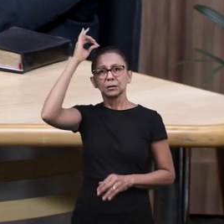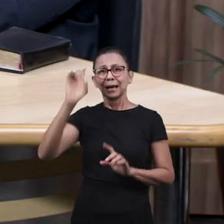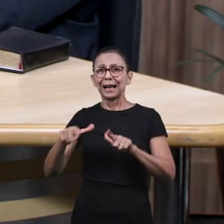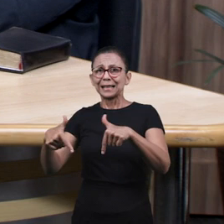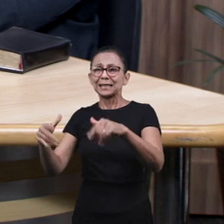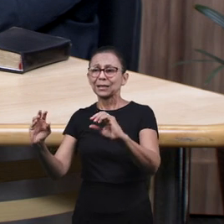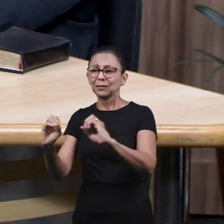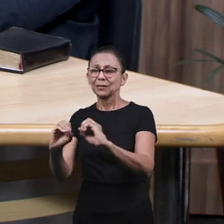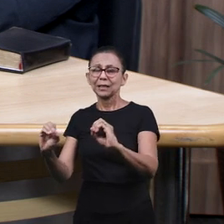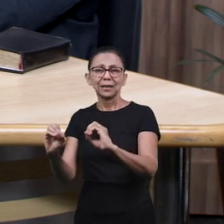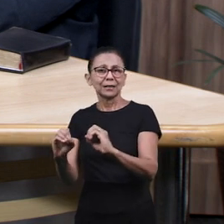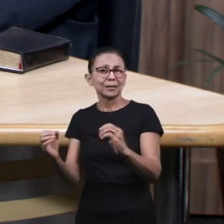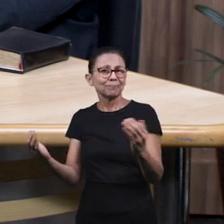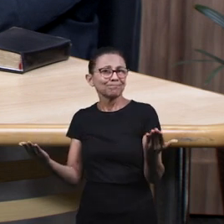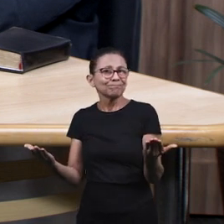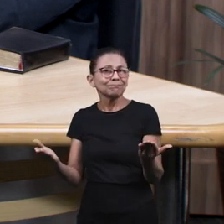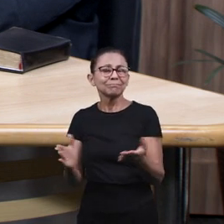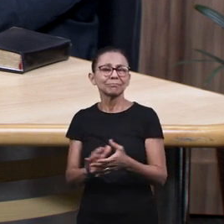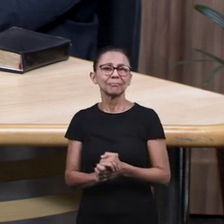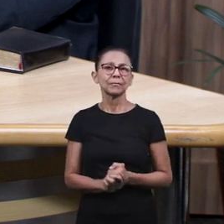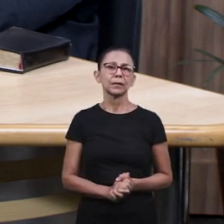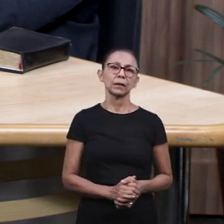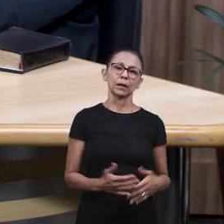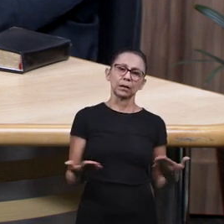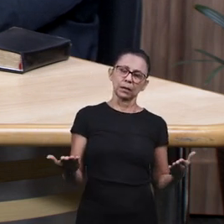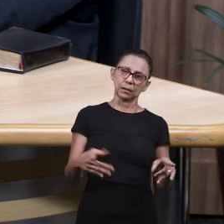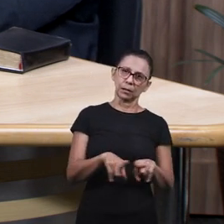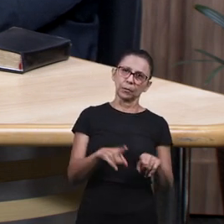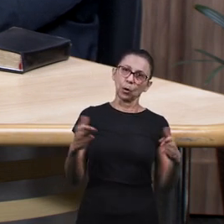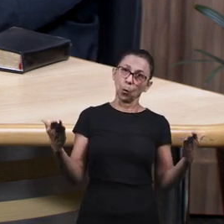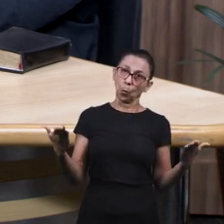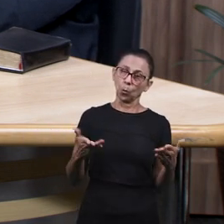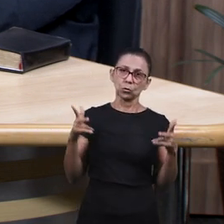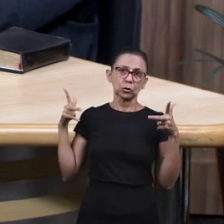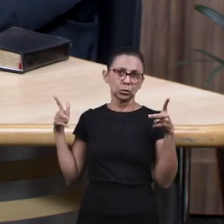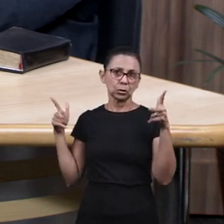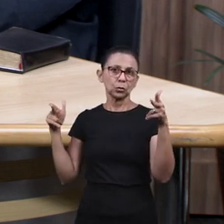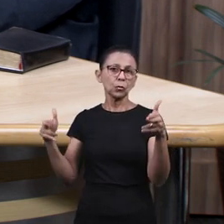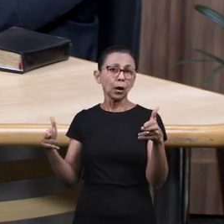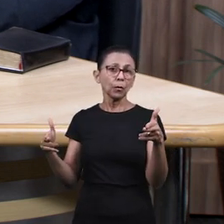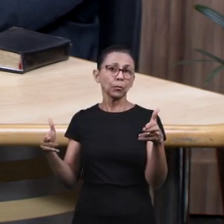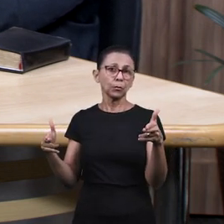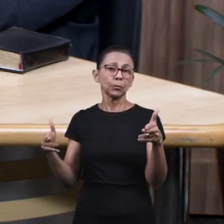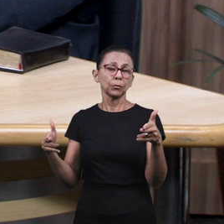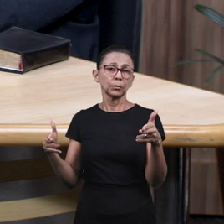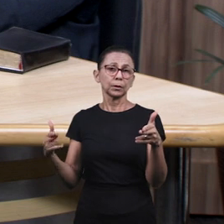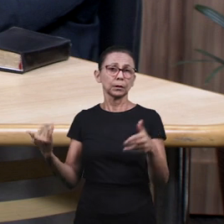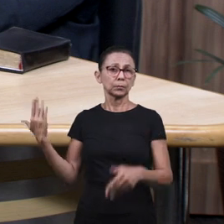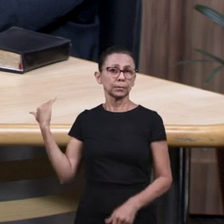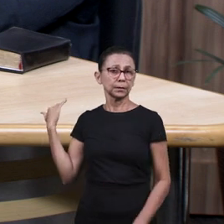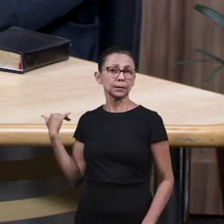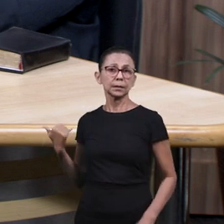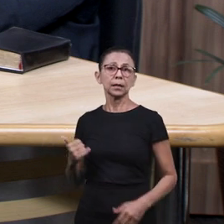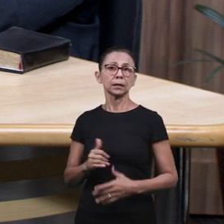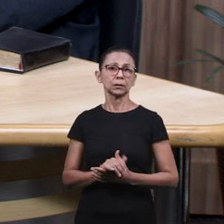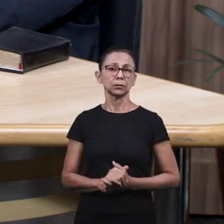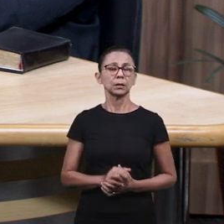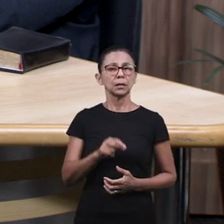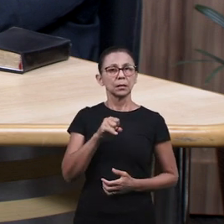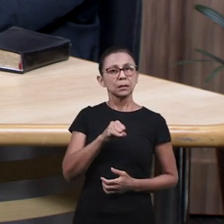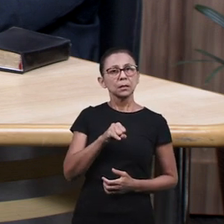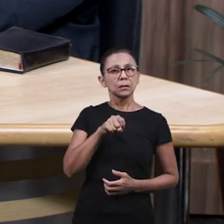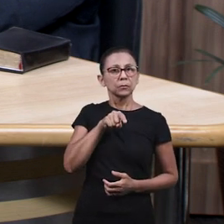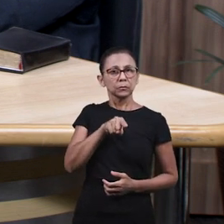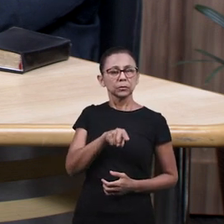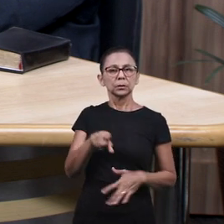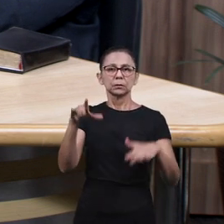também nos nossos dias, né? O Espírito Santo não é propriedade de ninguém. Enquanto o homem está no temor de Deus,